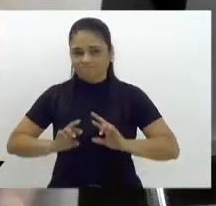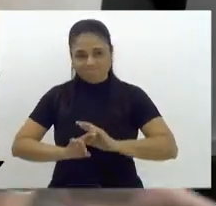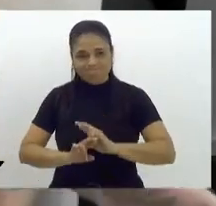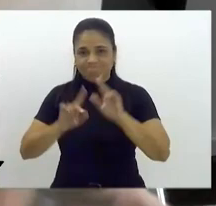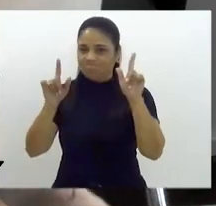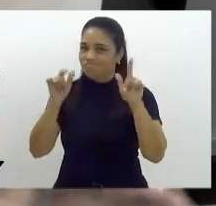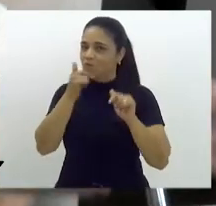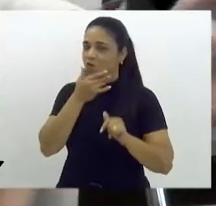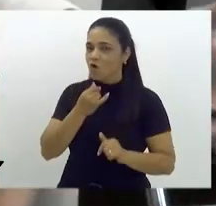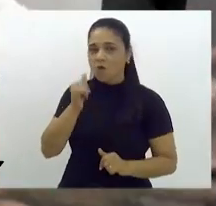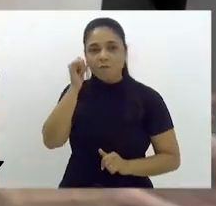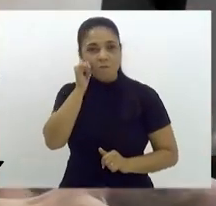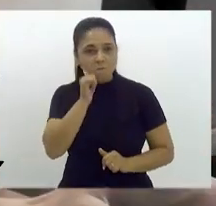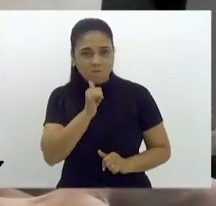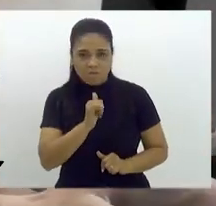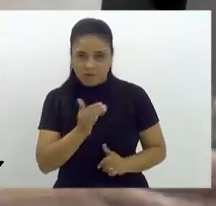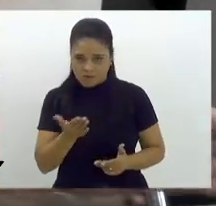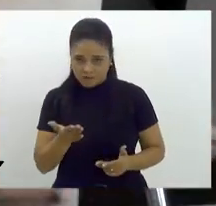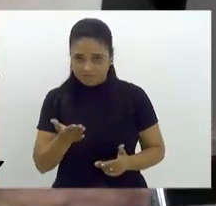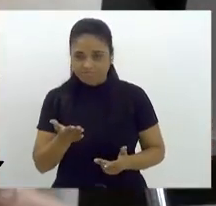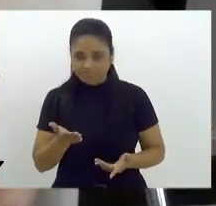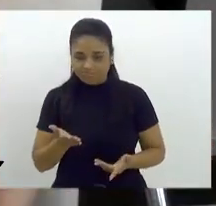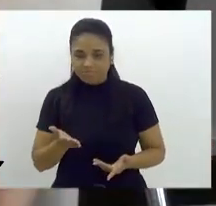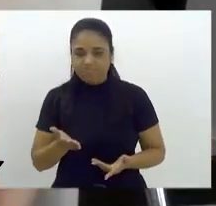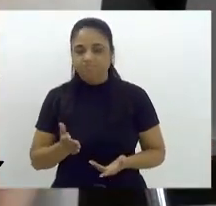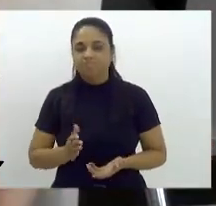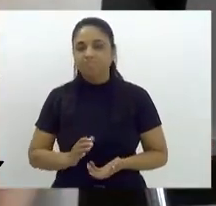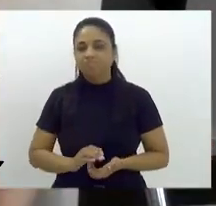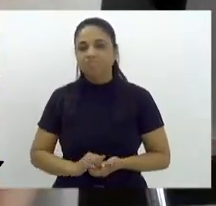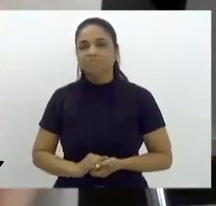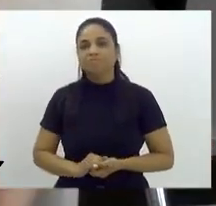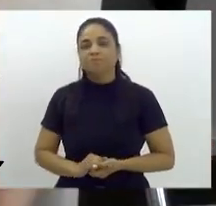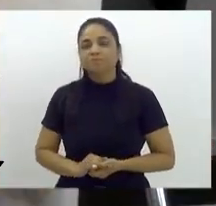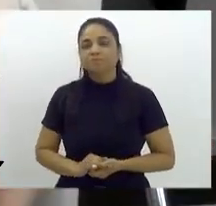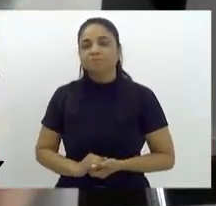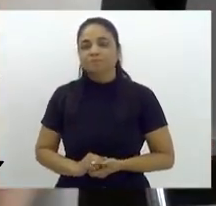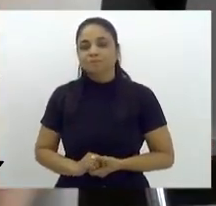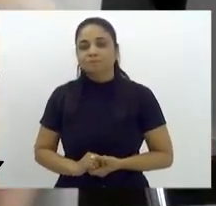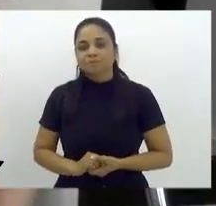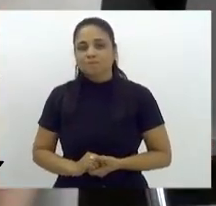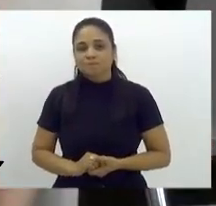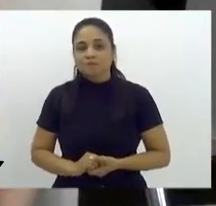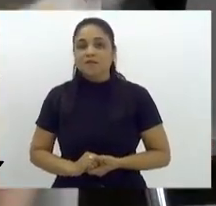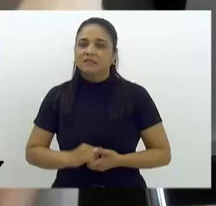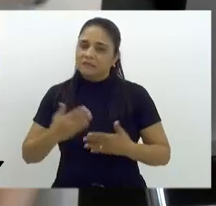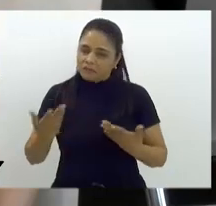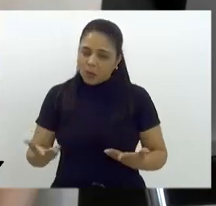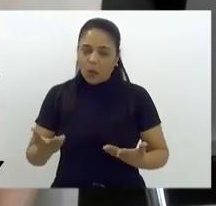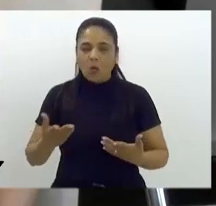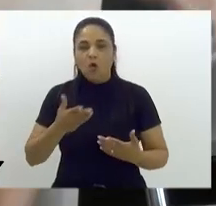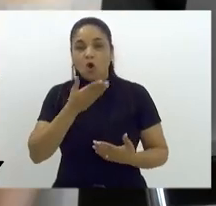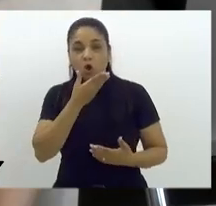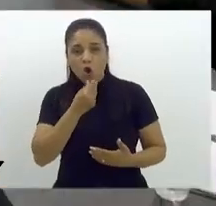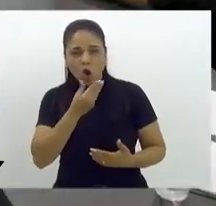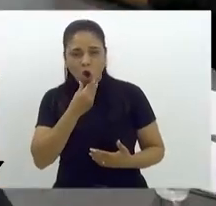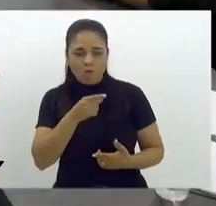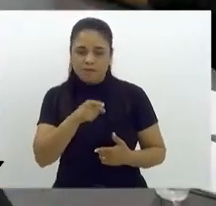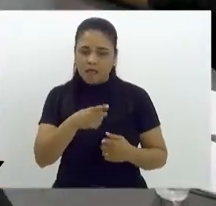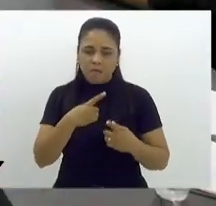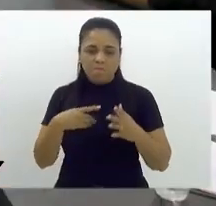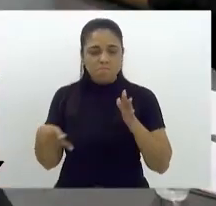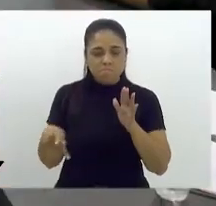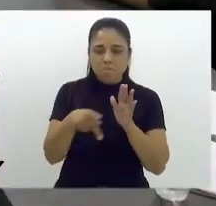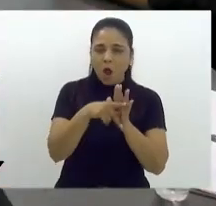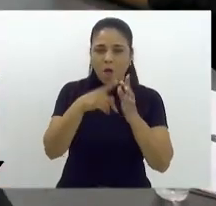estabelecido para que as mulheres se comporta de certa forma e os homens de outra E aí é masculinidade associada a uma agressividade uma